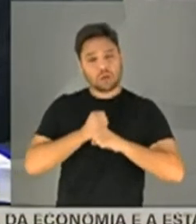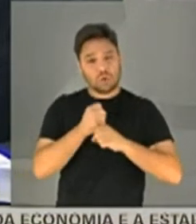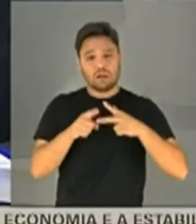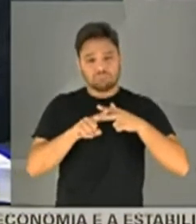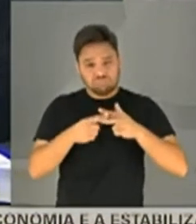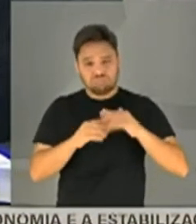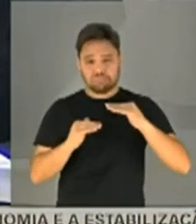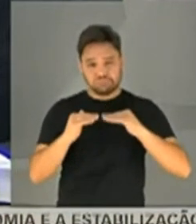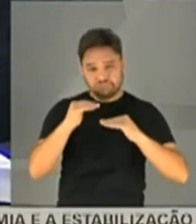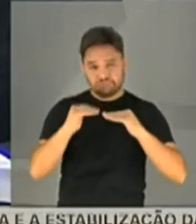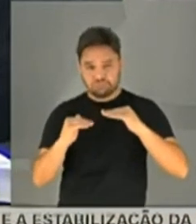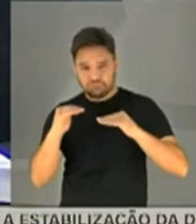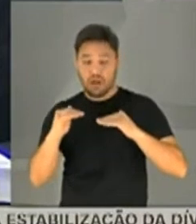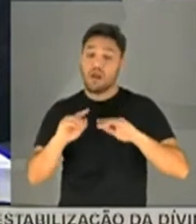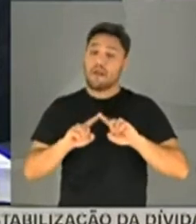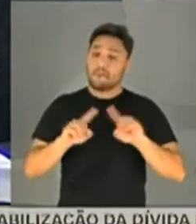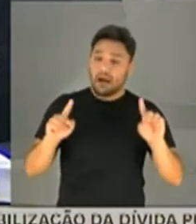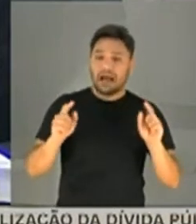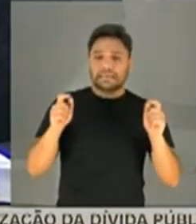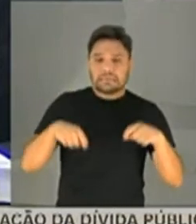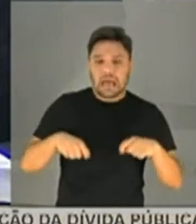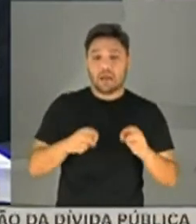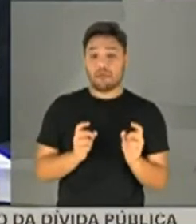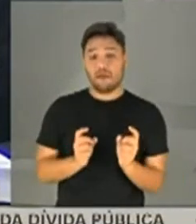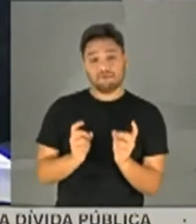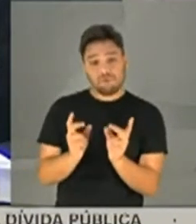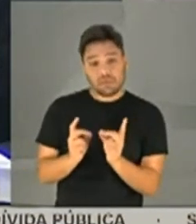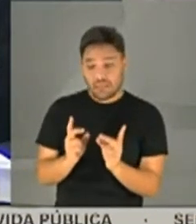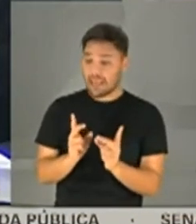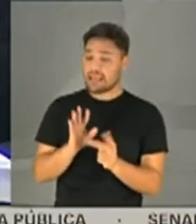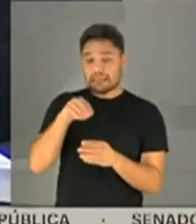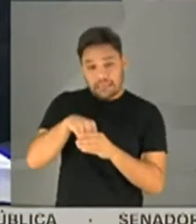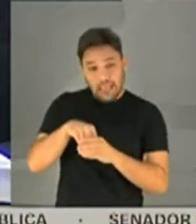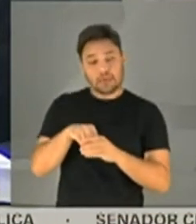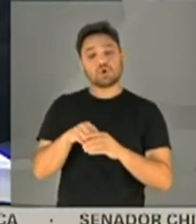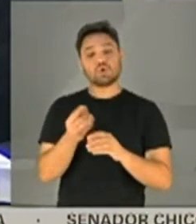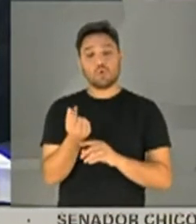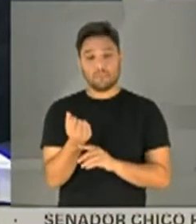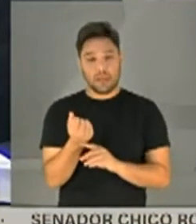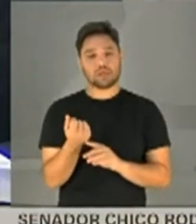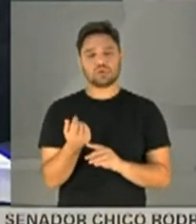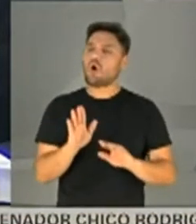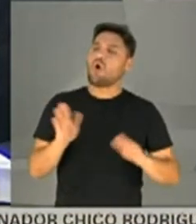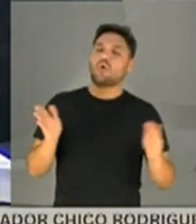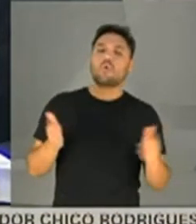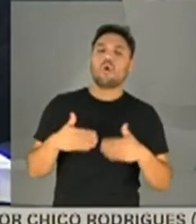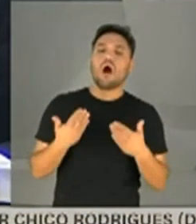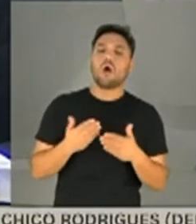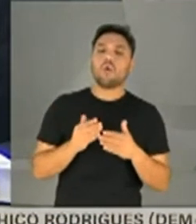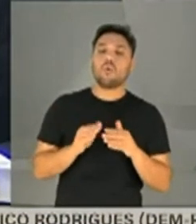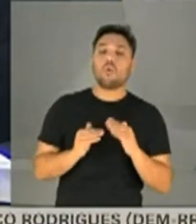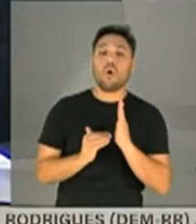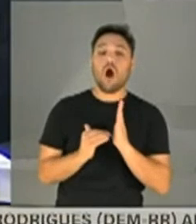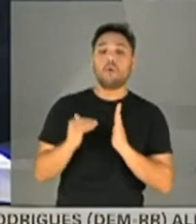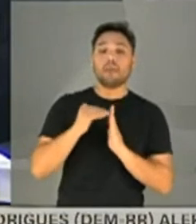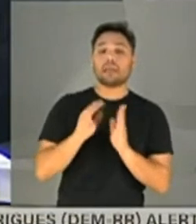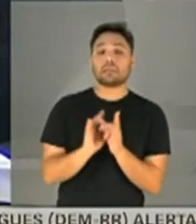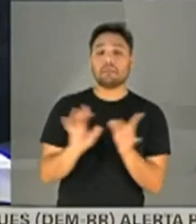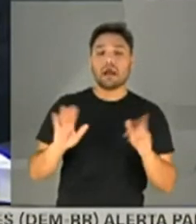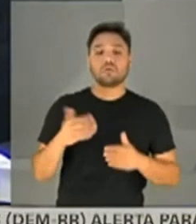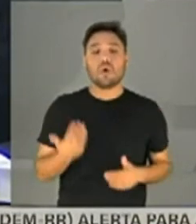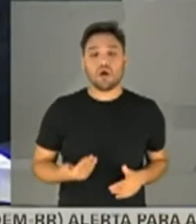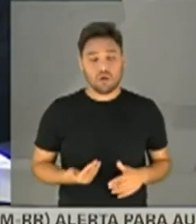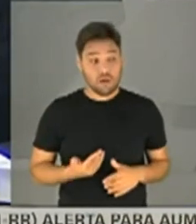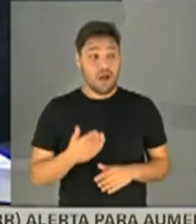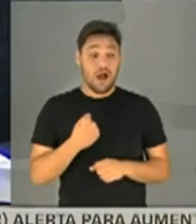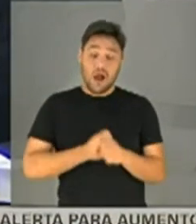Só podemos vender dentro do que está regulado nesses preços. Qual foi o aumento permitido, doutor Jailton? No aumento do